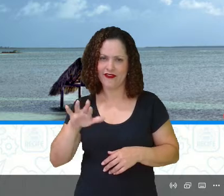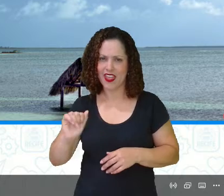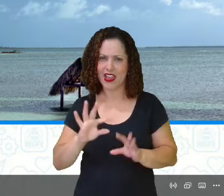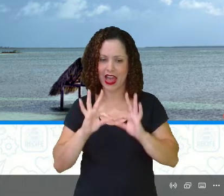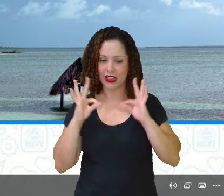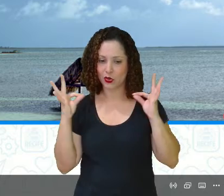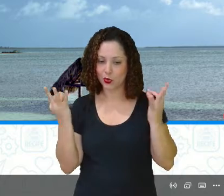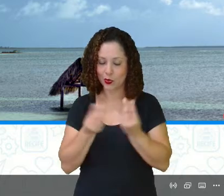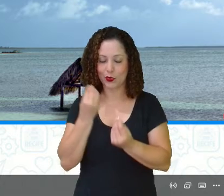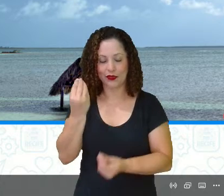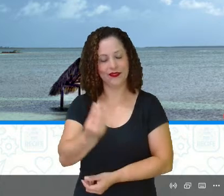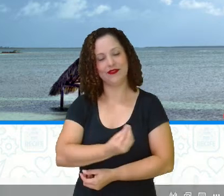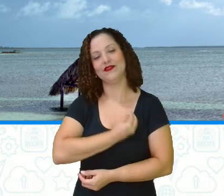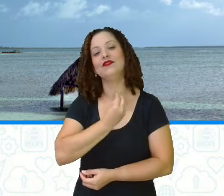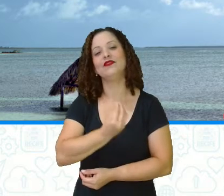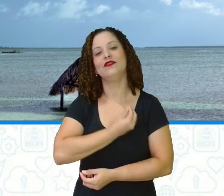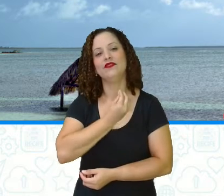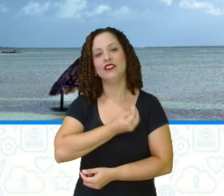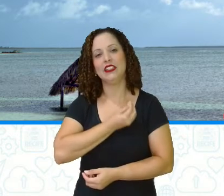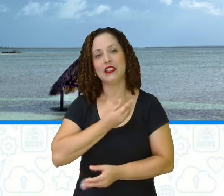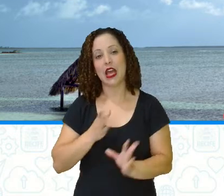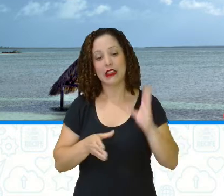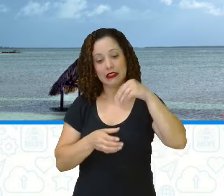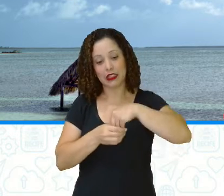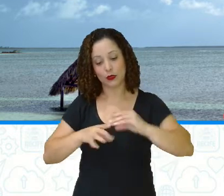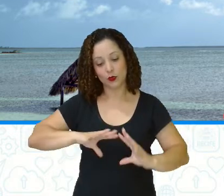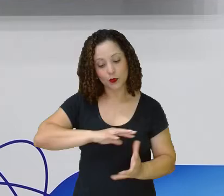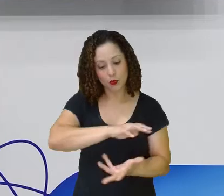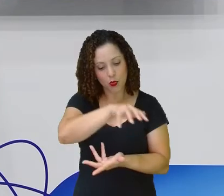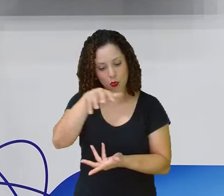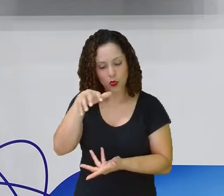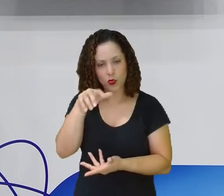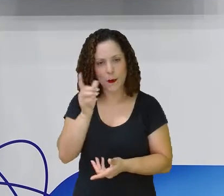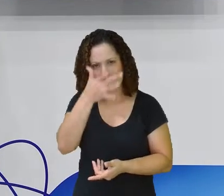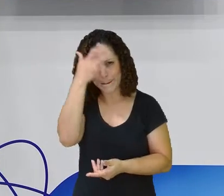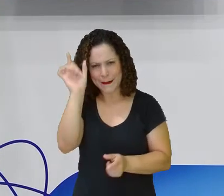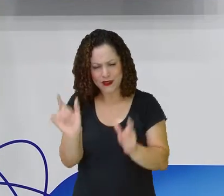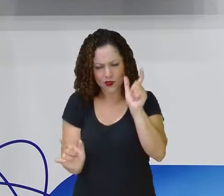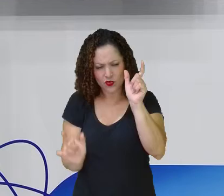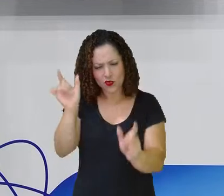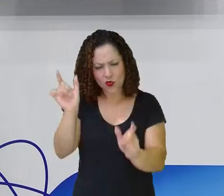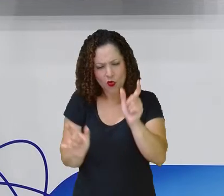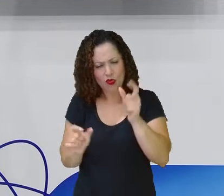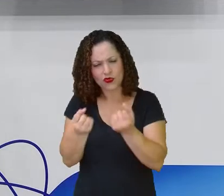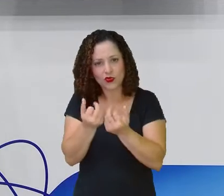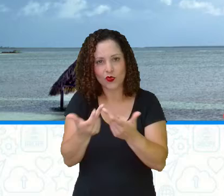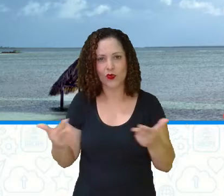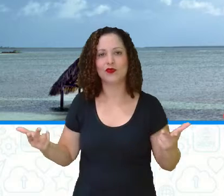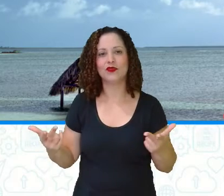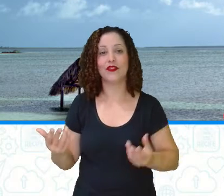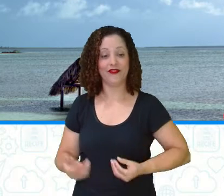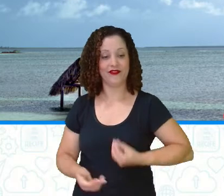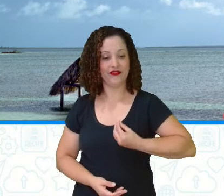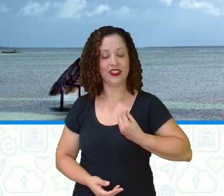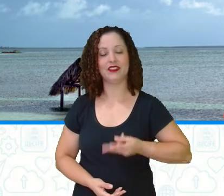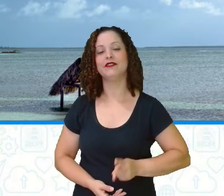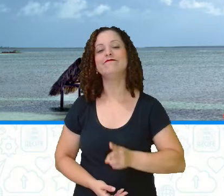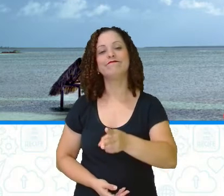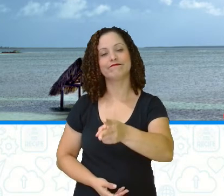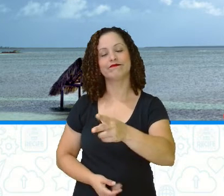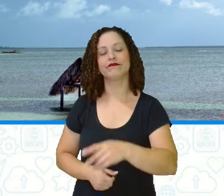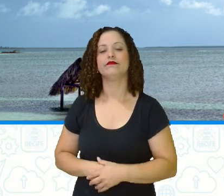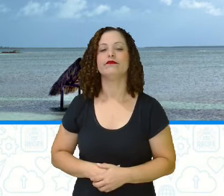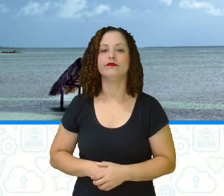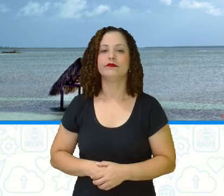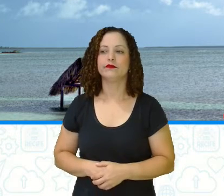que é toda a vida que encontra-se aqui no nosso planeta. E aí eu coloquei essa imagem para a gente poder analisar, né, essa natureza.